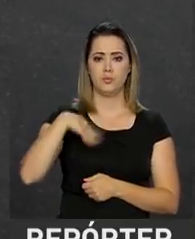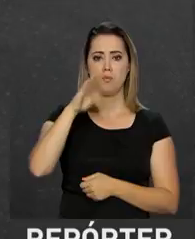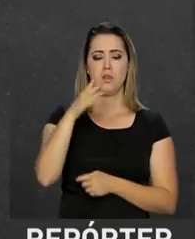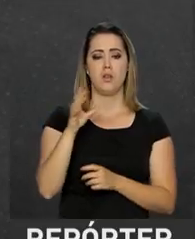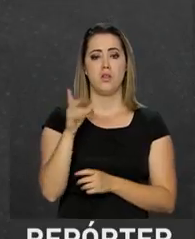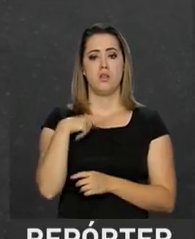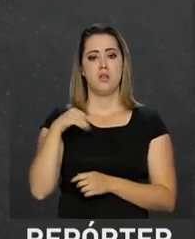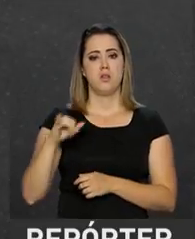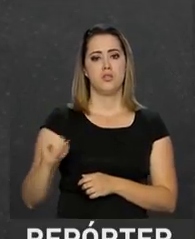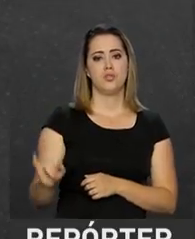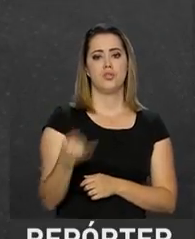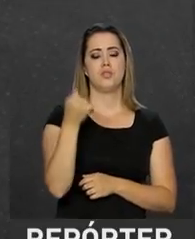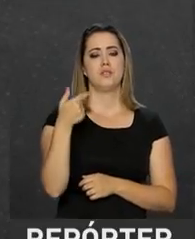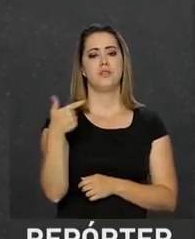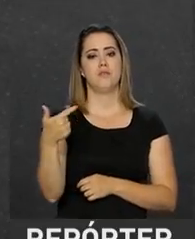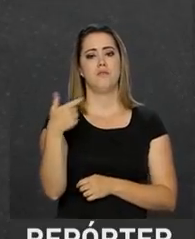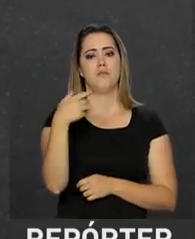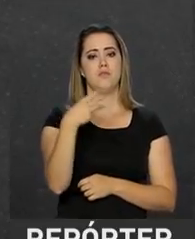chances